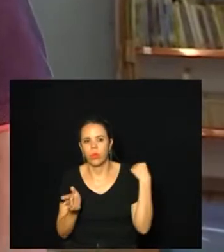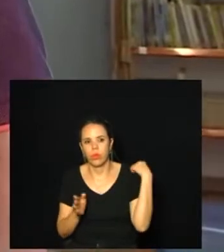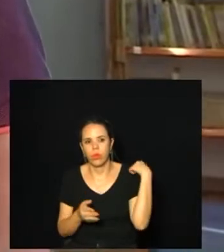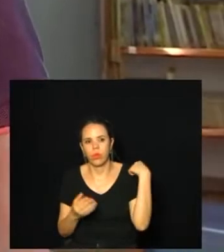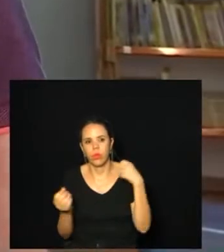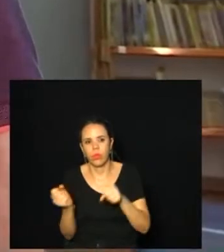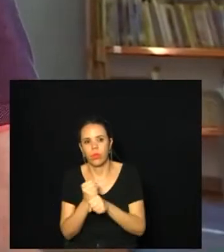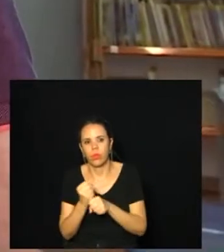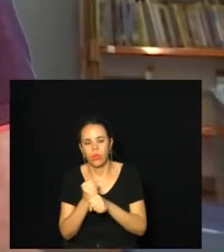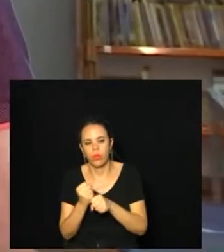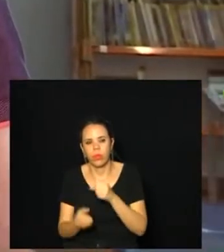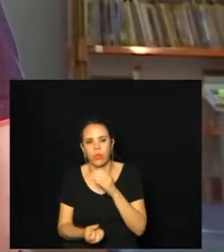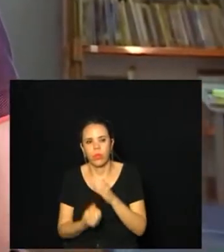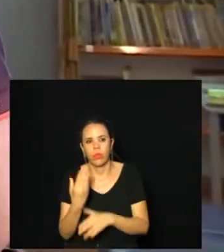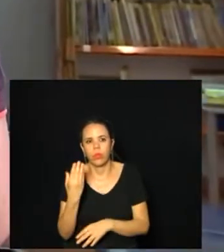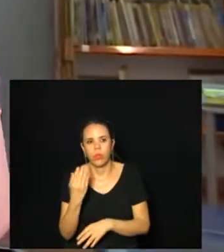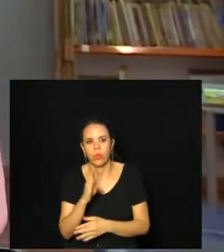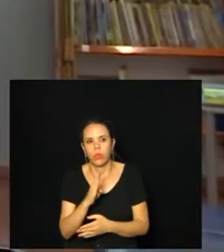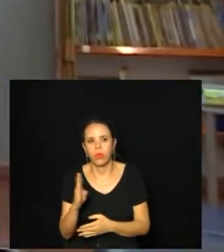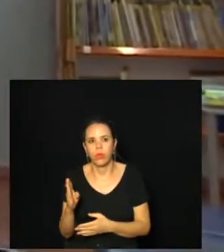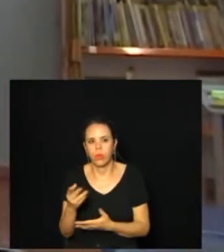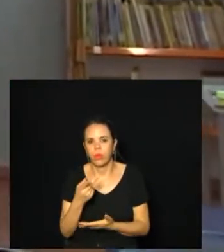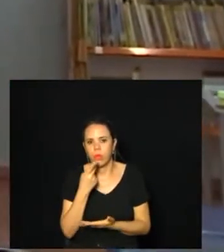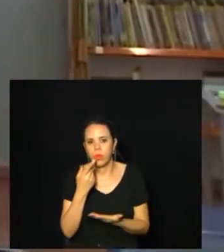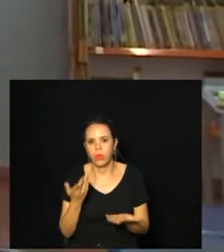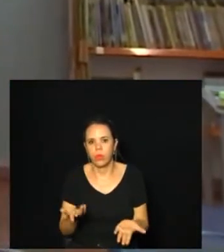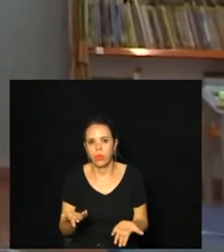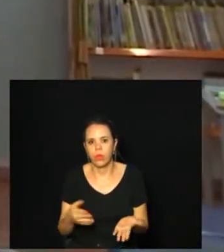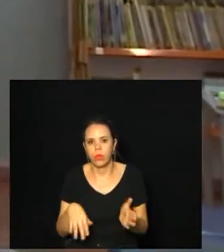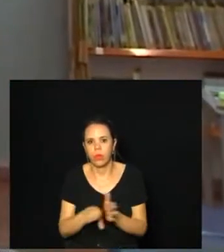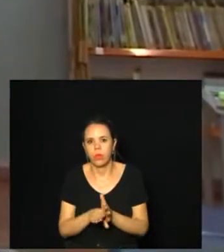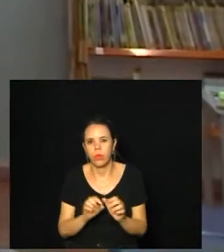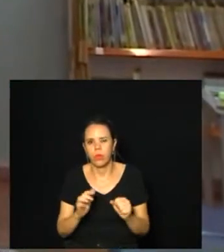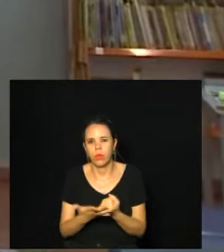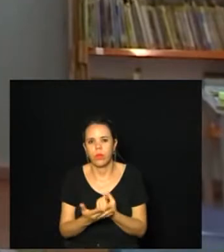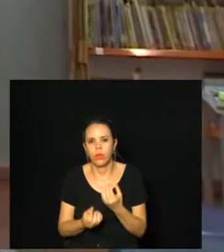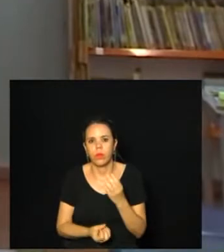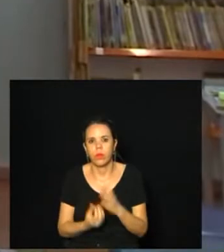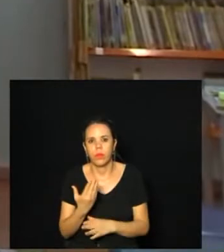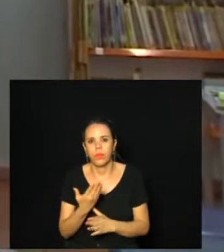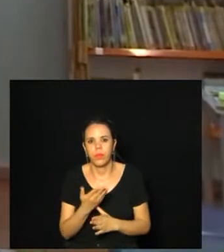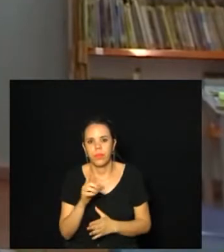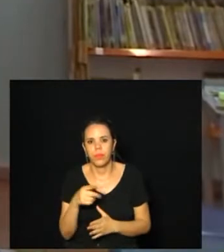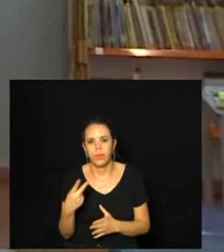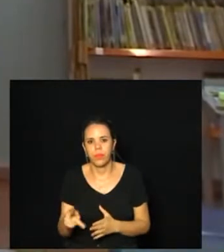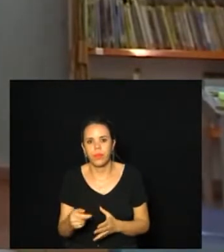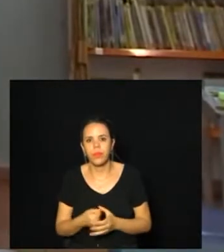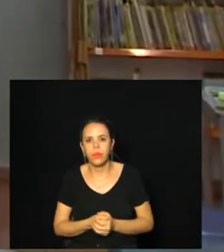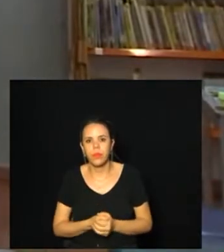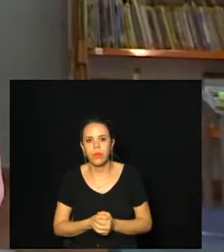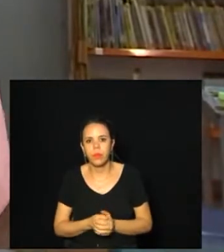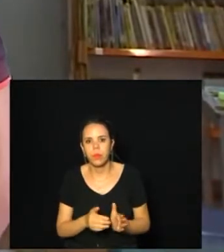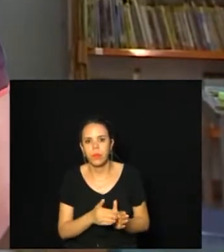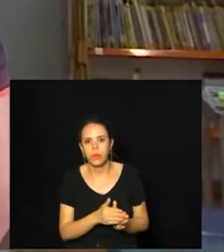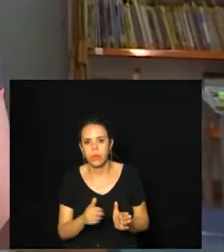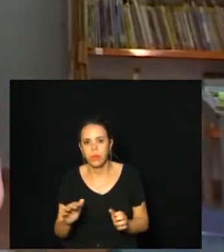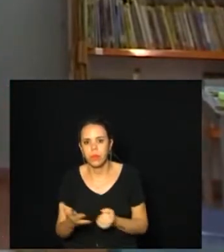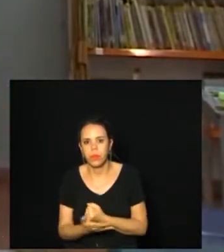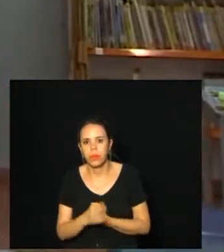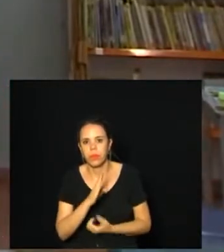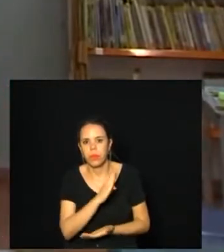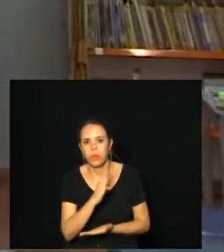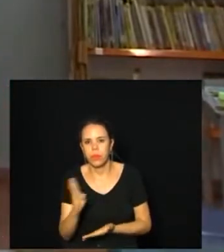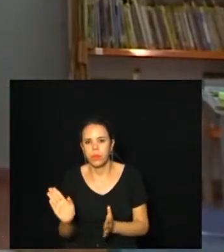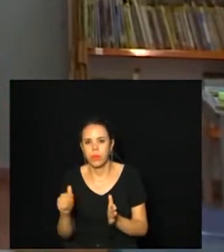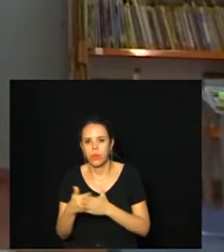muitos anos de fundação essa biblioteca, né? Como eu disse, aí veio a pandemia, o que é que aconteceu com ela? No período de pandemia, a biblioteca